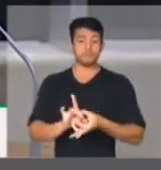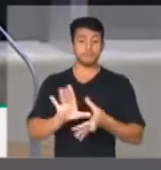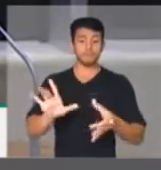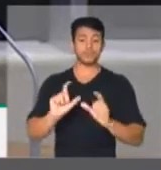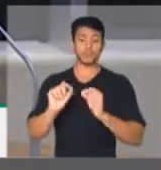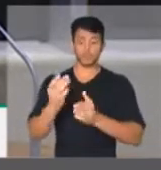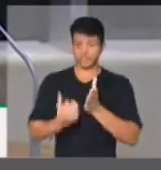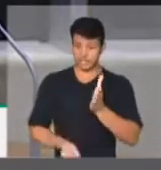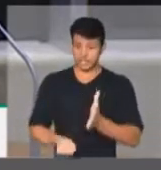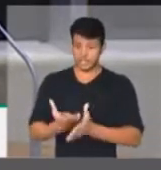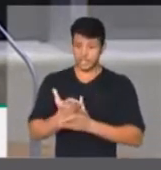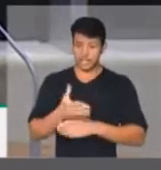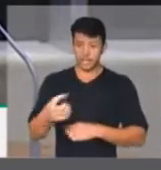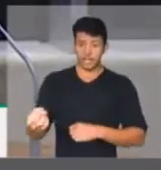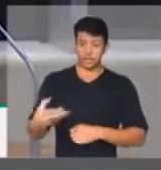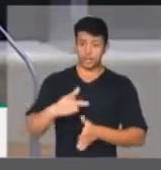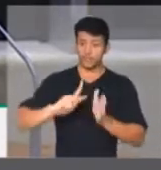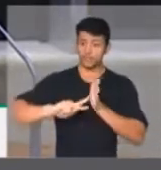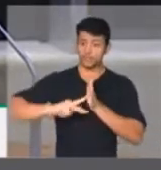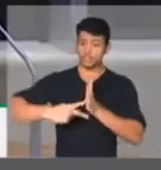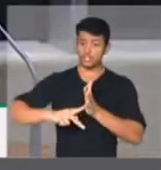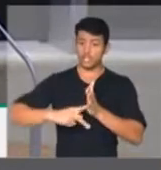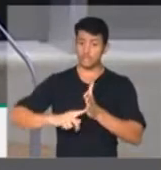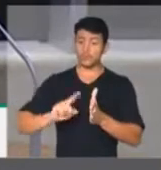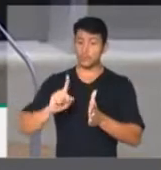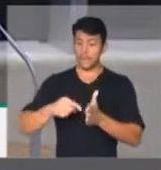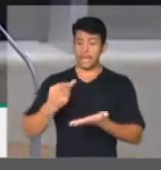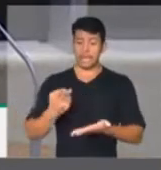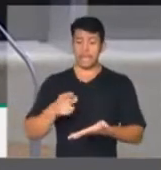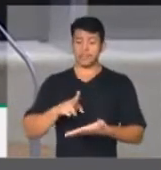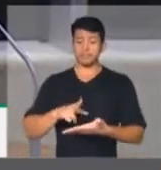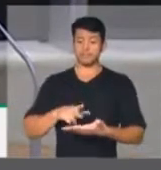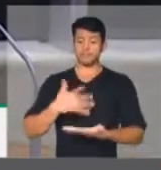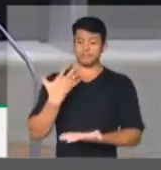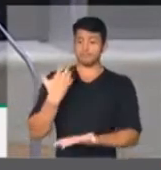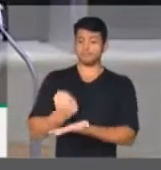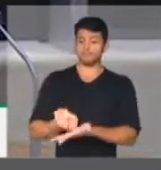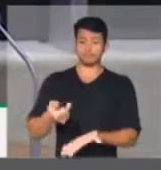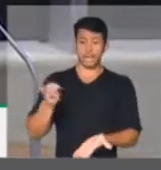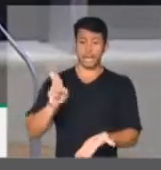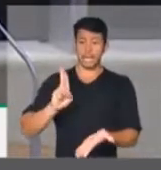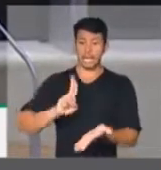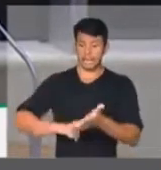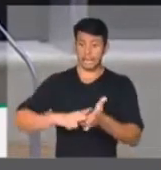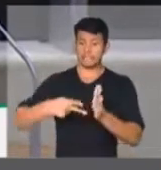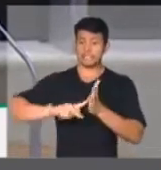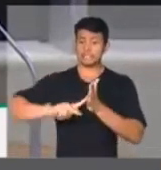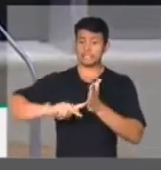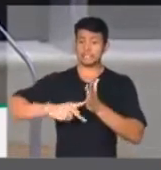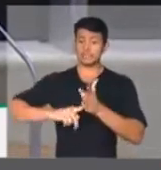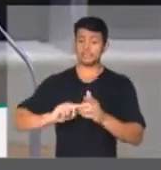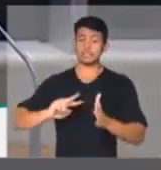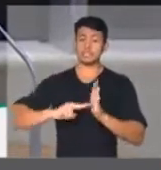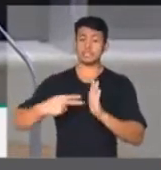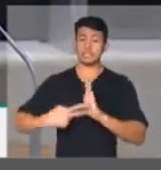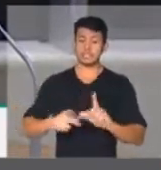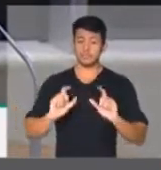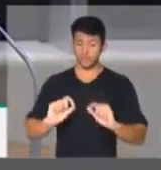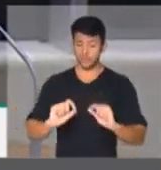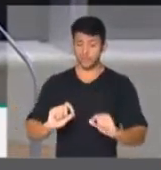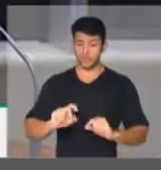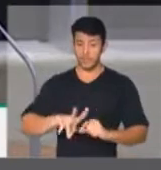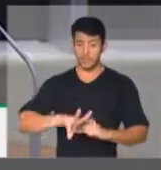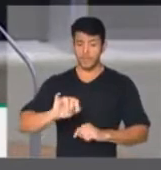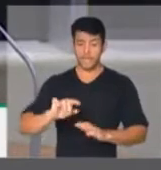para a criação de novos sindicatos, o que representa, sem dúvida nenhuma, um esvaziamento,